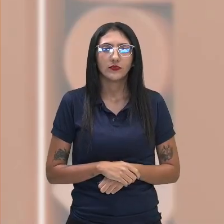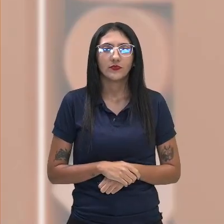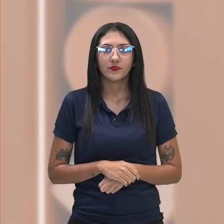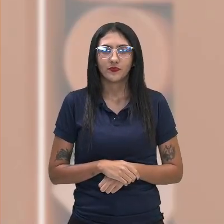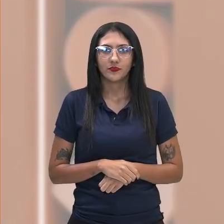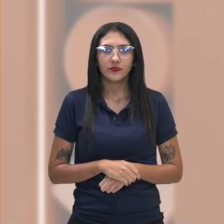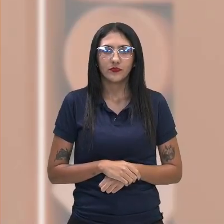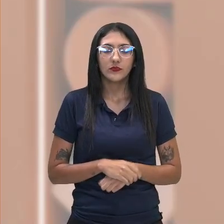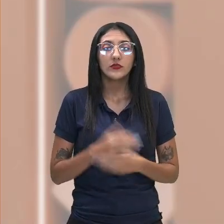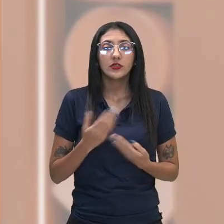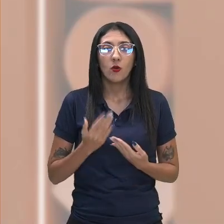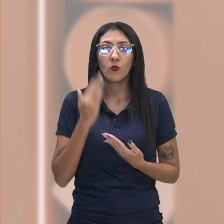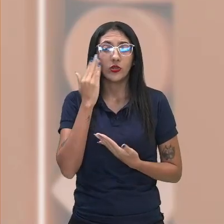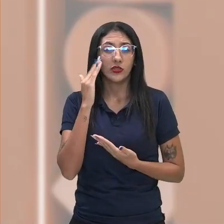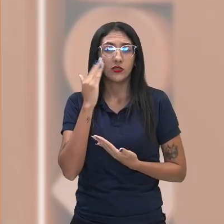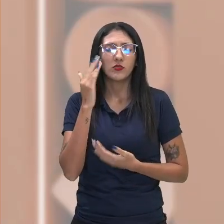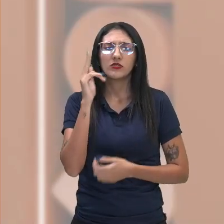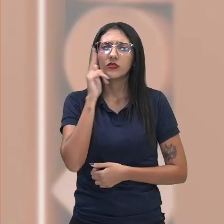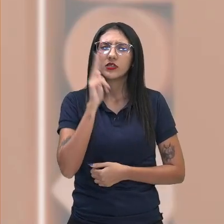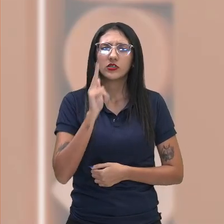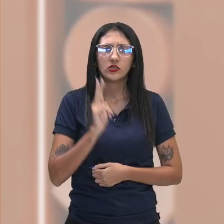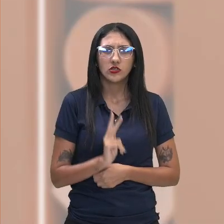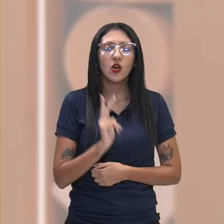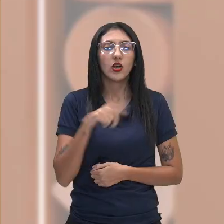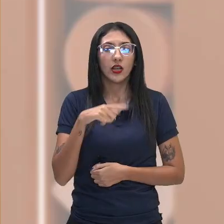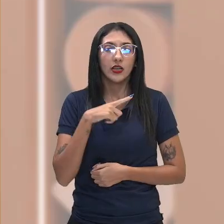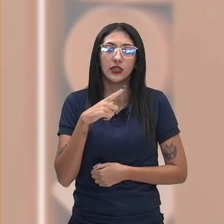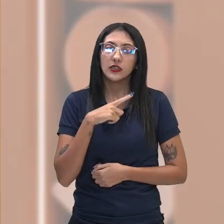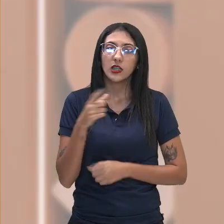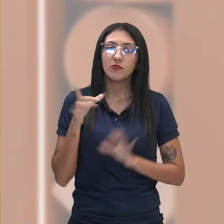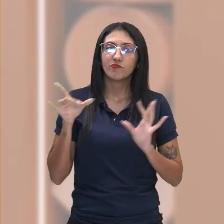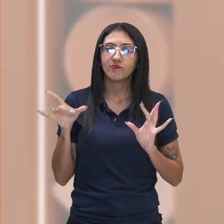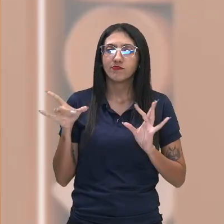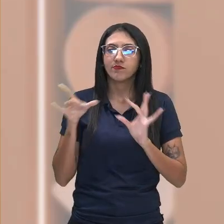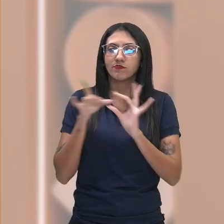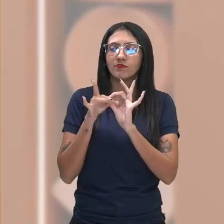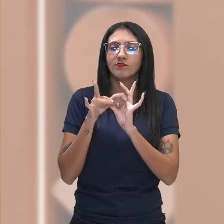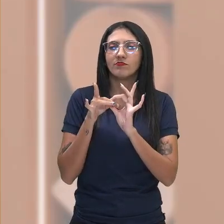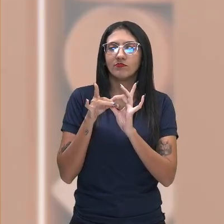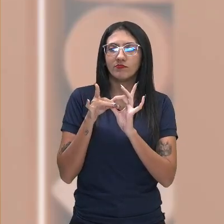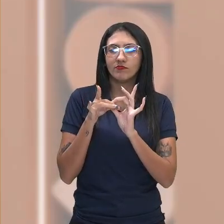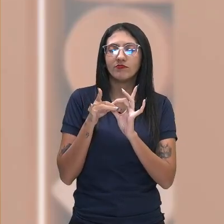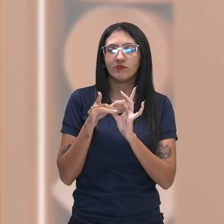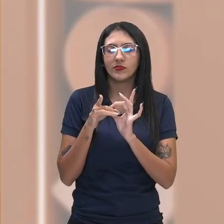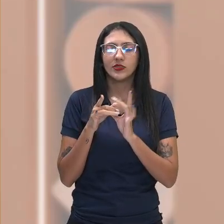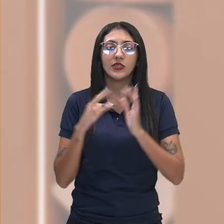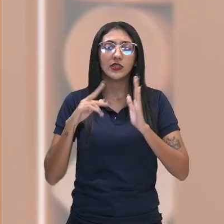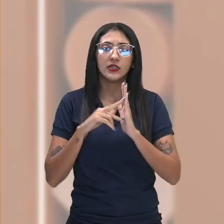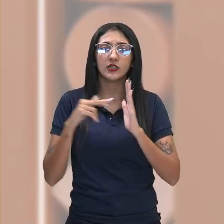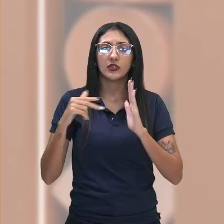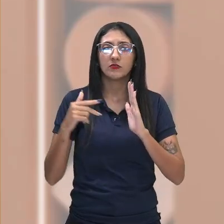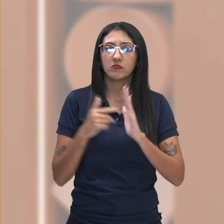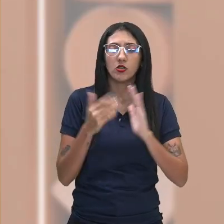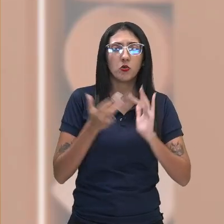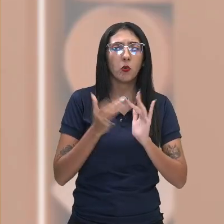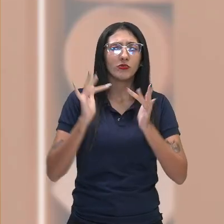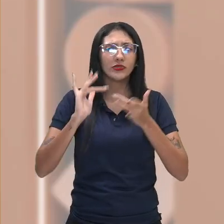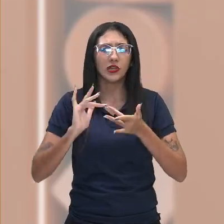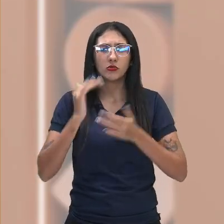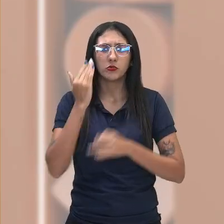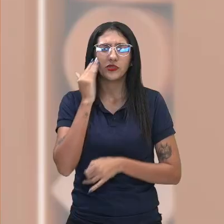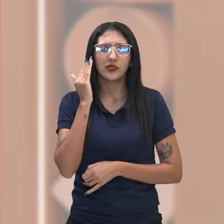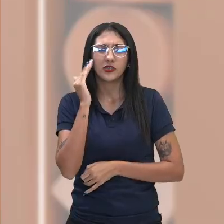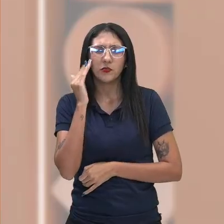da história ela está justamente, né, nessas idas e vindas, né, dentro